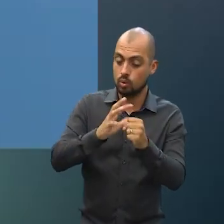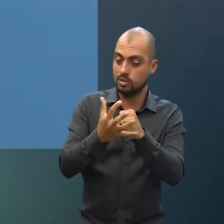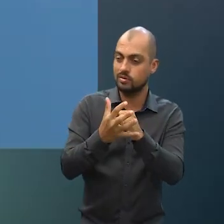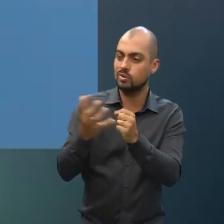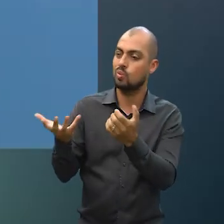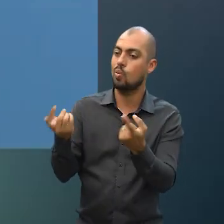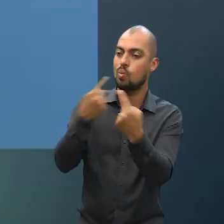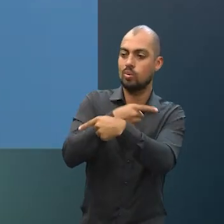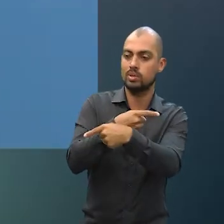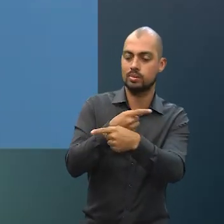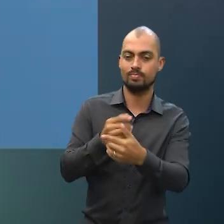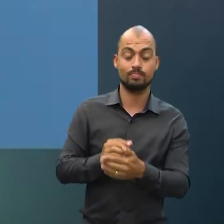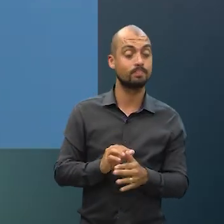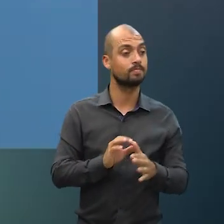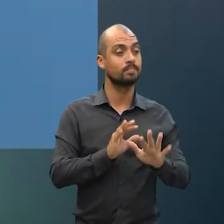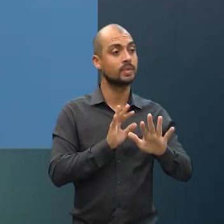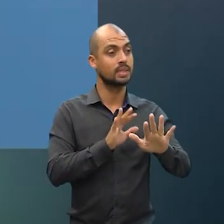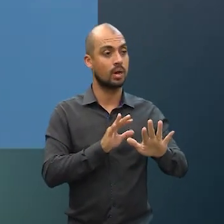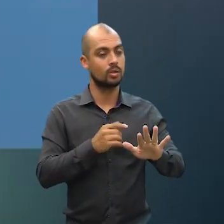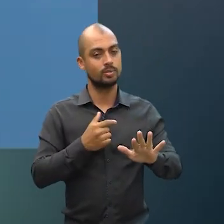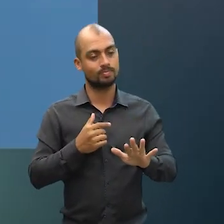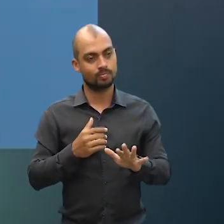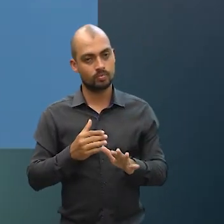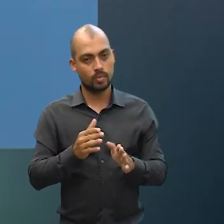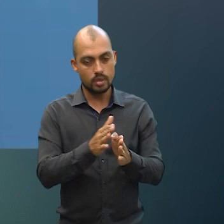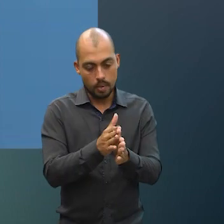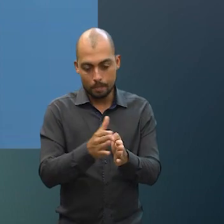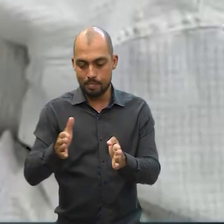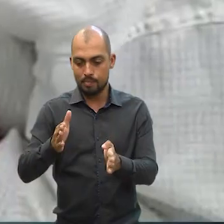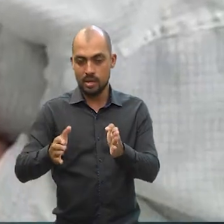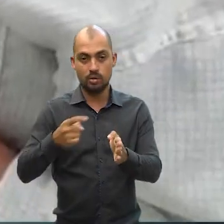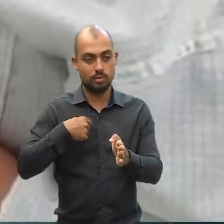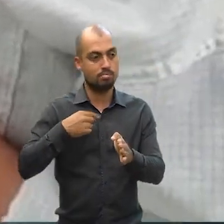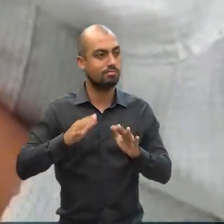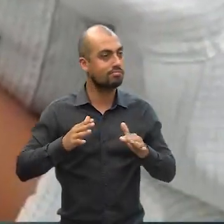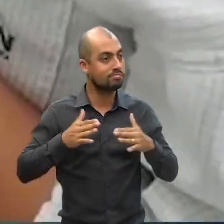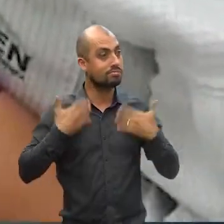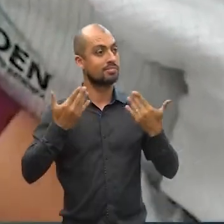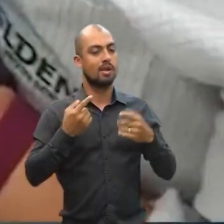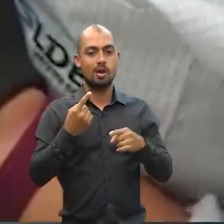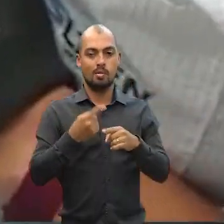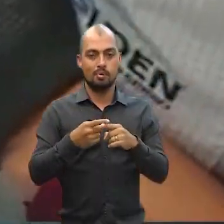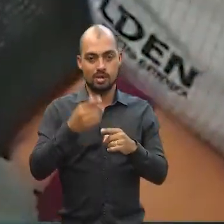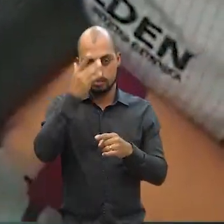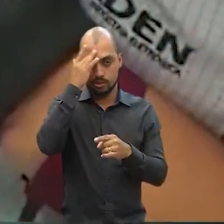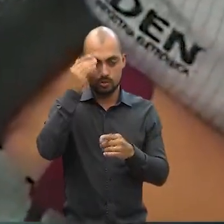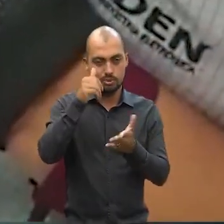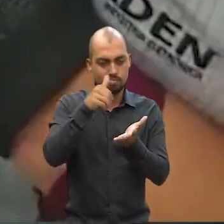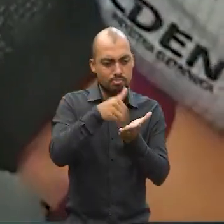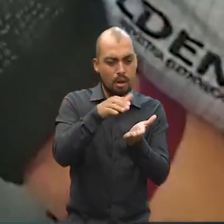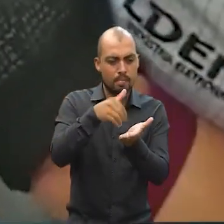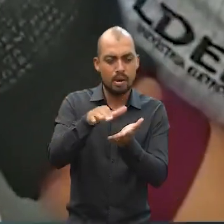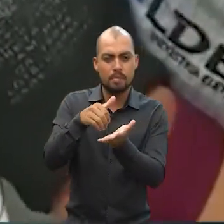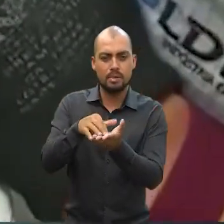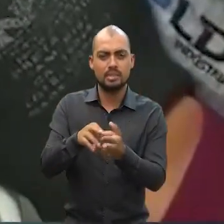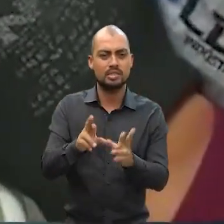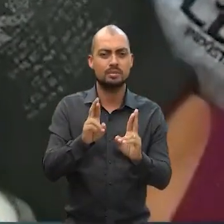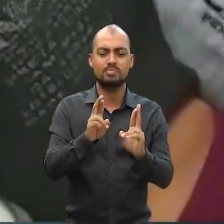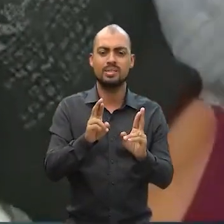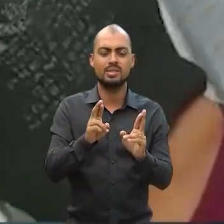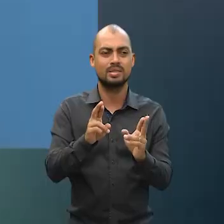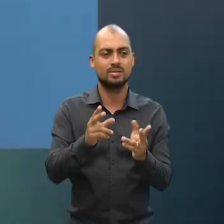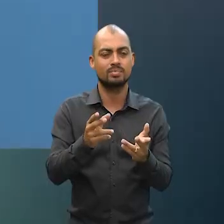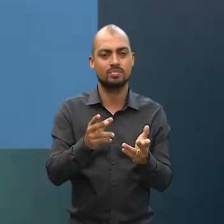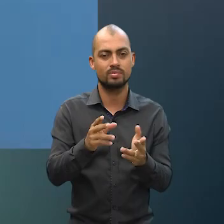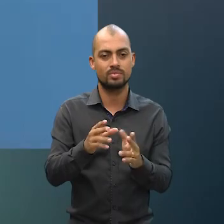foi uma fase até surpreendente para todos, né? Porque todo mundo aqui estava com aviso prévio, prontos para serem